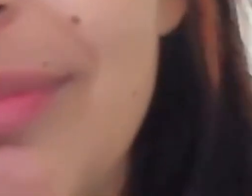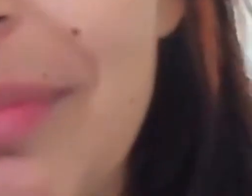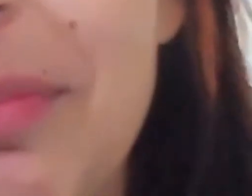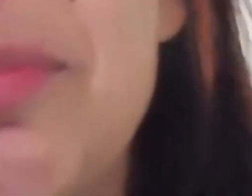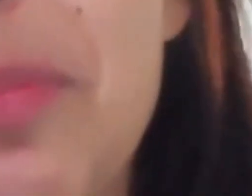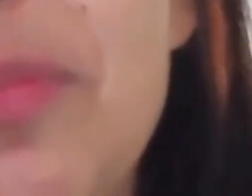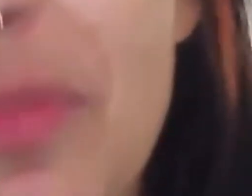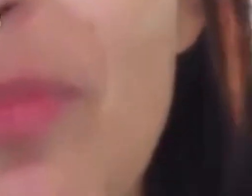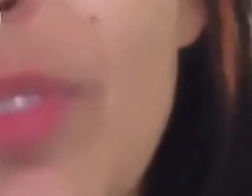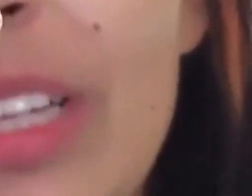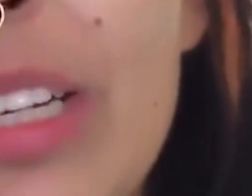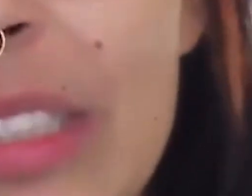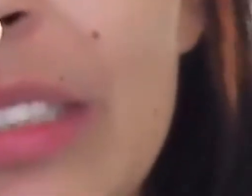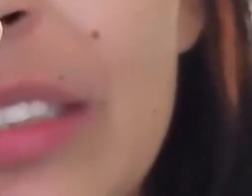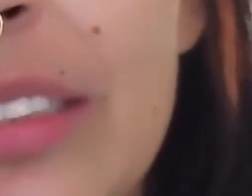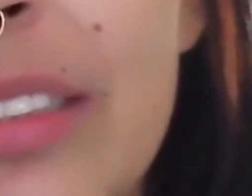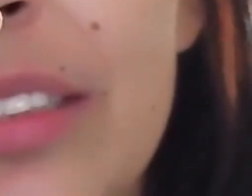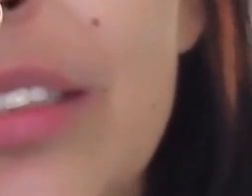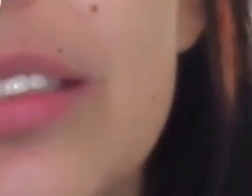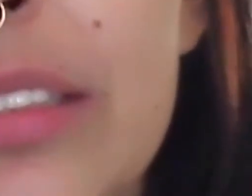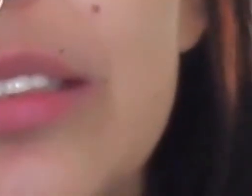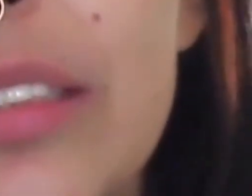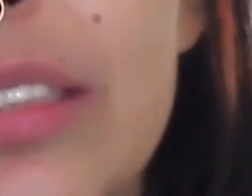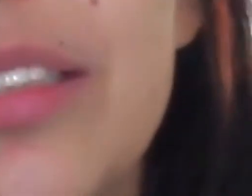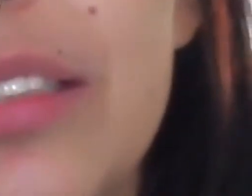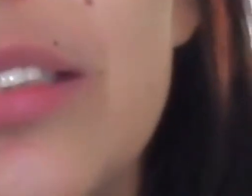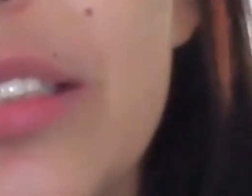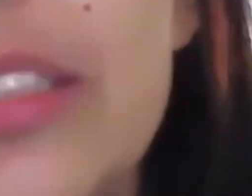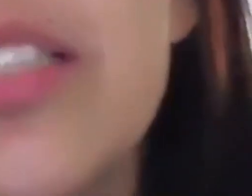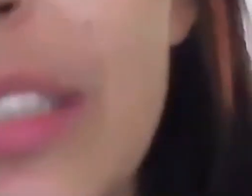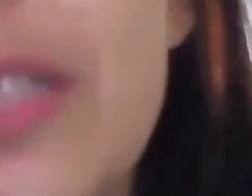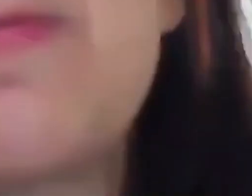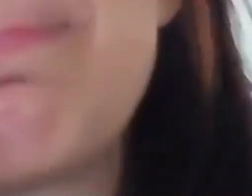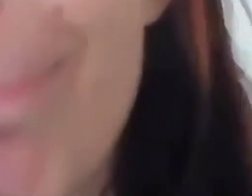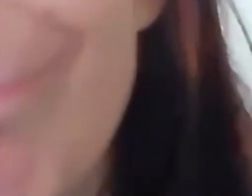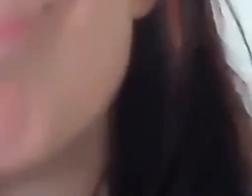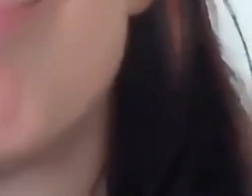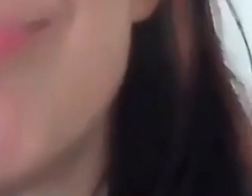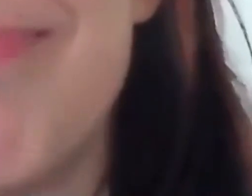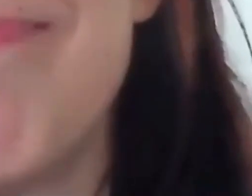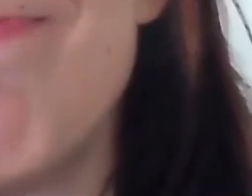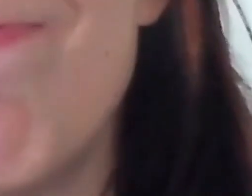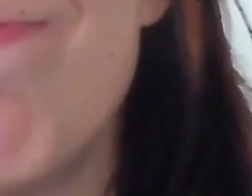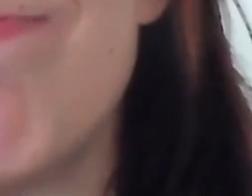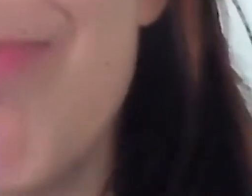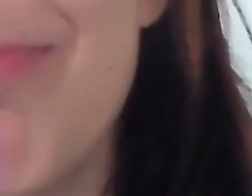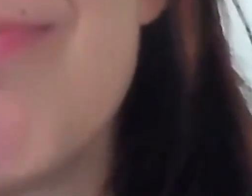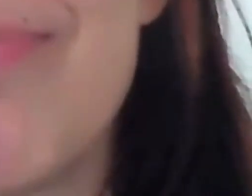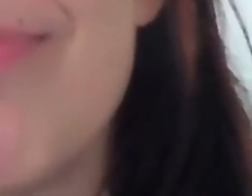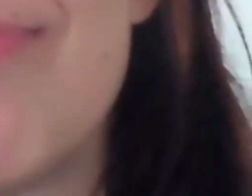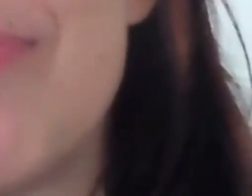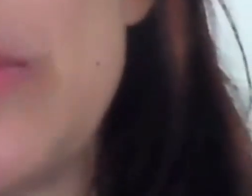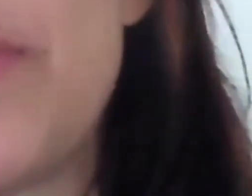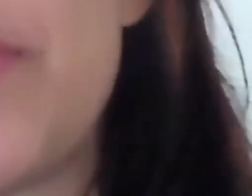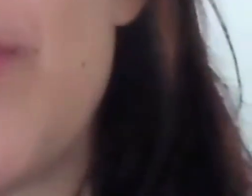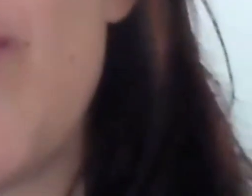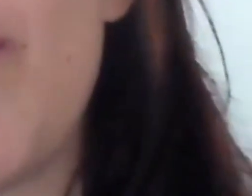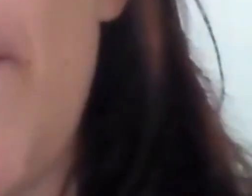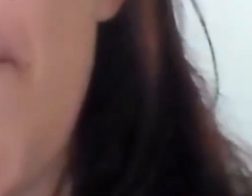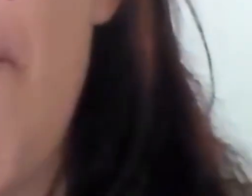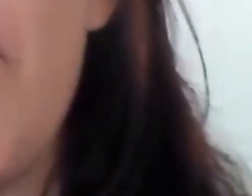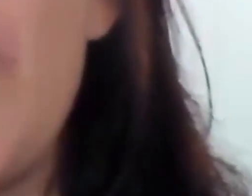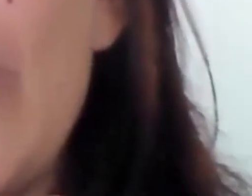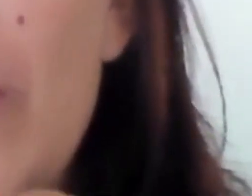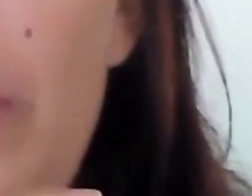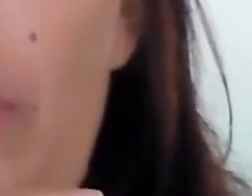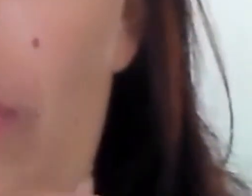dizer uma coisa que não é o que você quer ouvir, mas você não pode usar. Não tem como usar. A forma de você lidar com isso é porque você quer usar, você